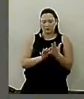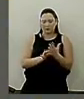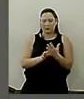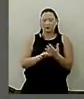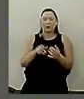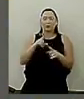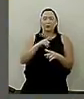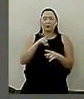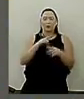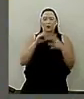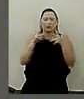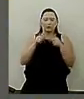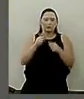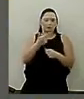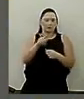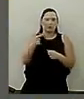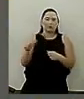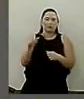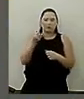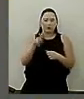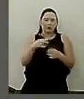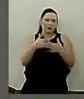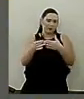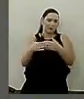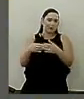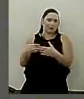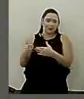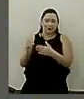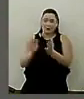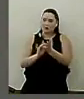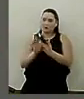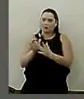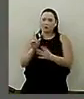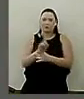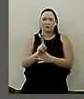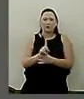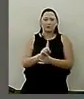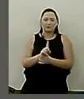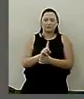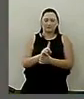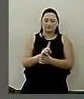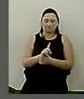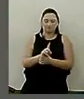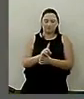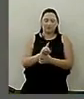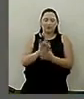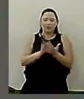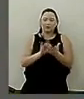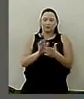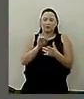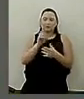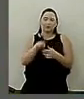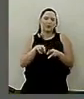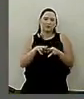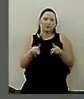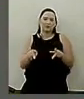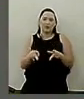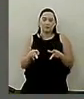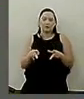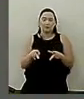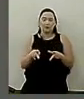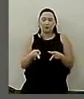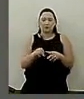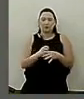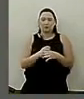Todos os outros são qualquer e comuns. Nós somos assim, mas Ele é